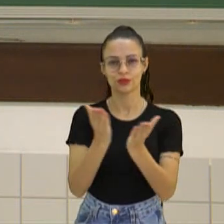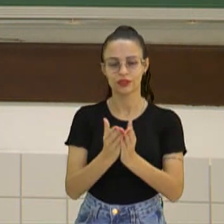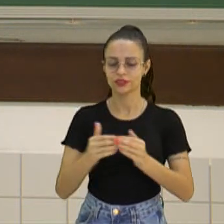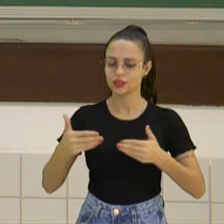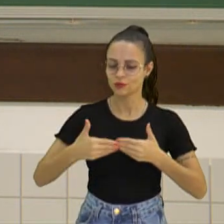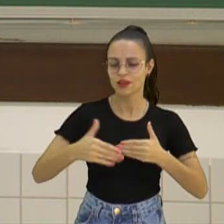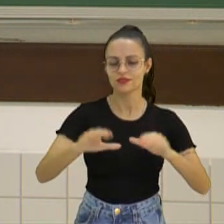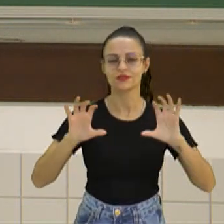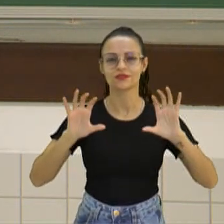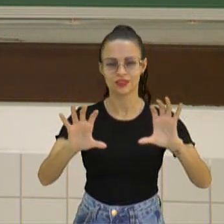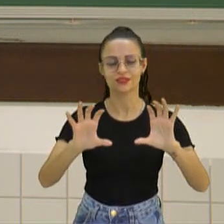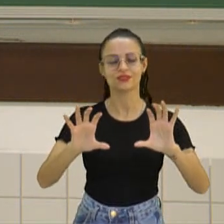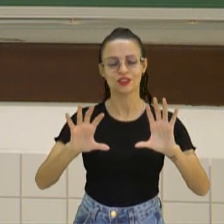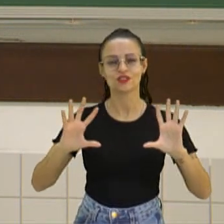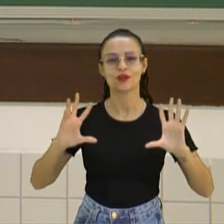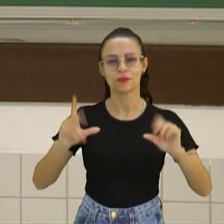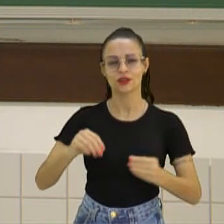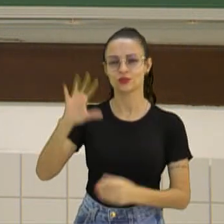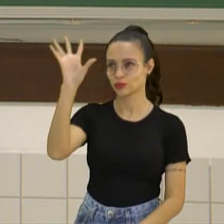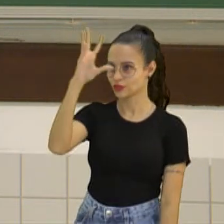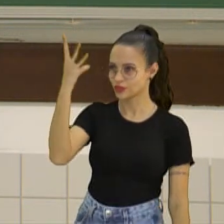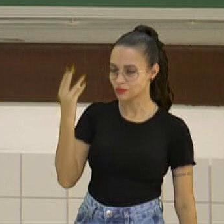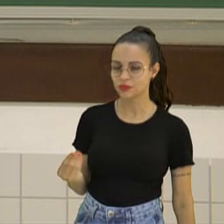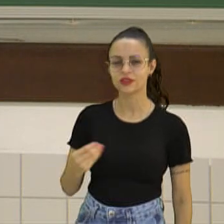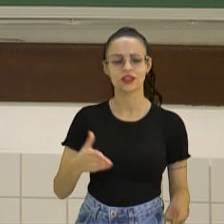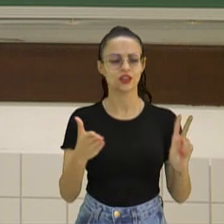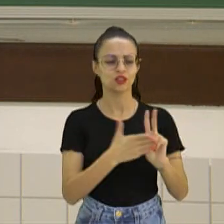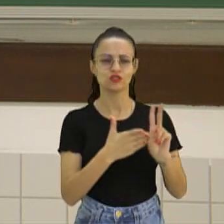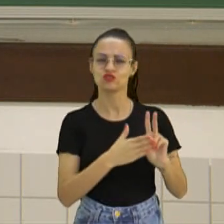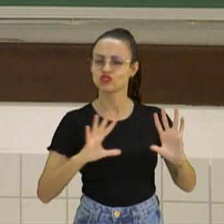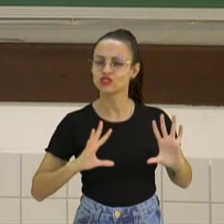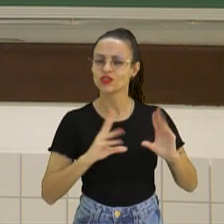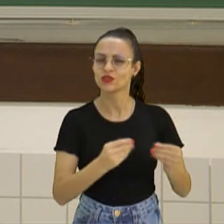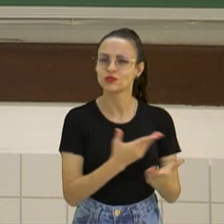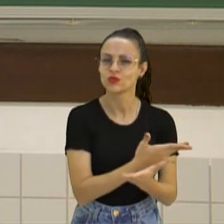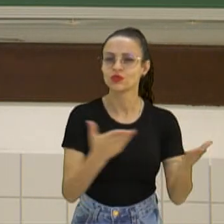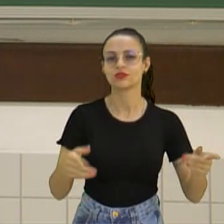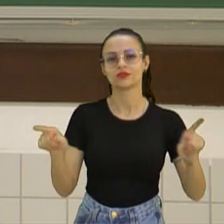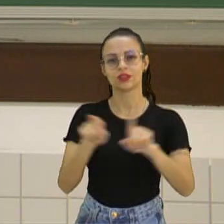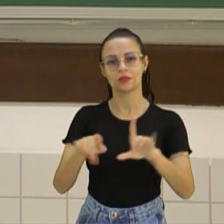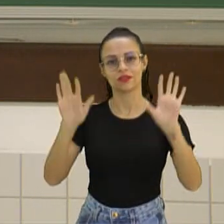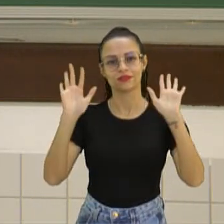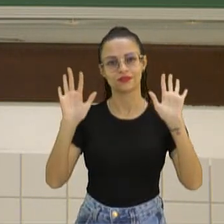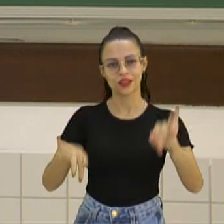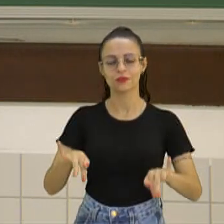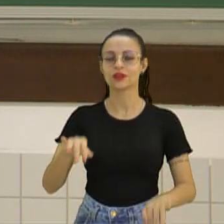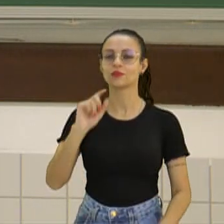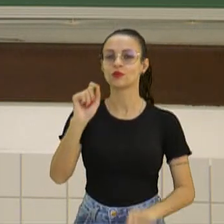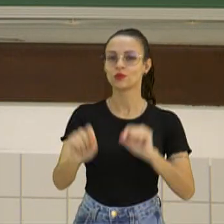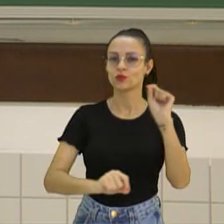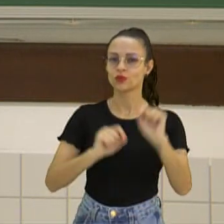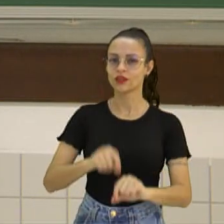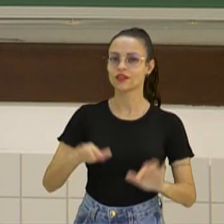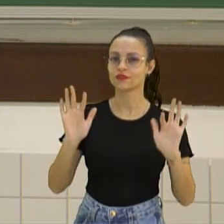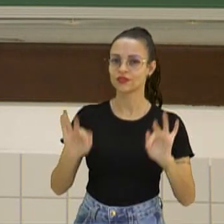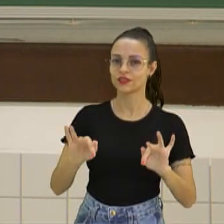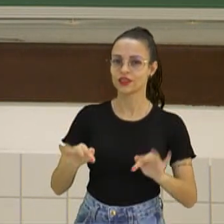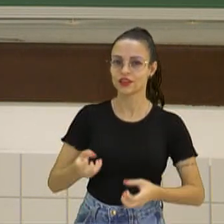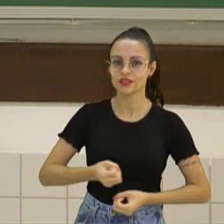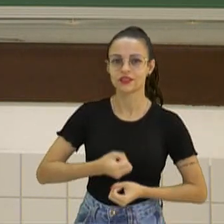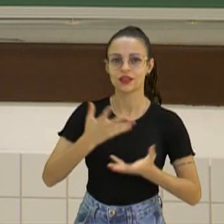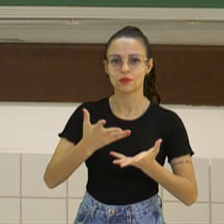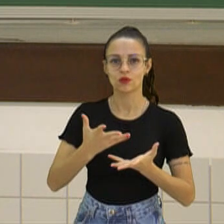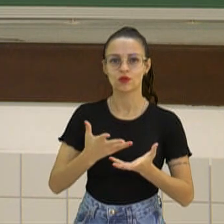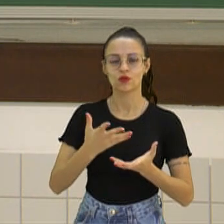espíritos até me amando para os indígenas em geral e terminamos com o finalzinho da poesia